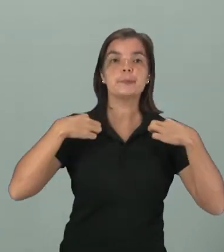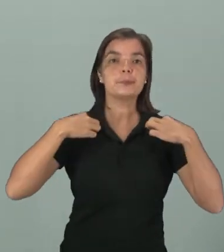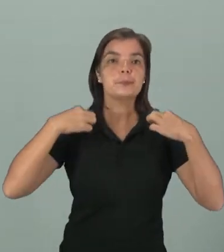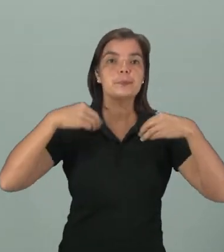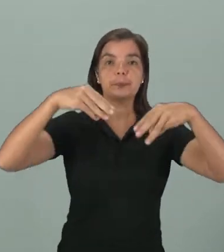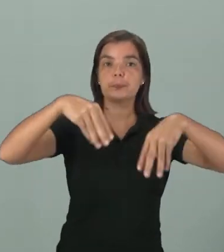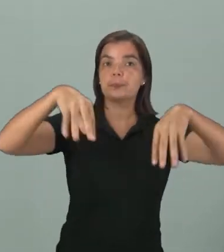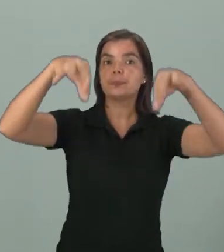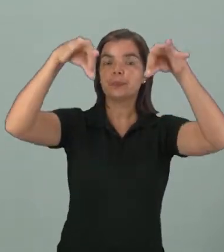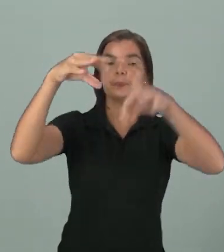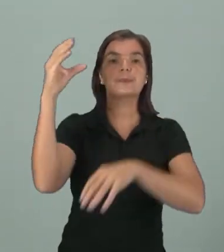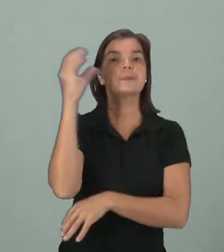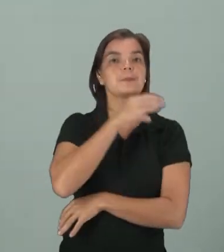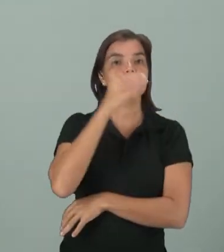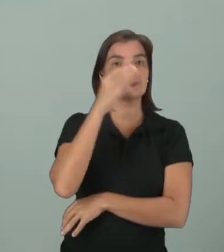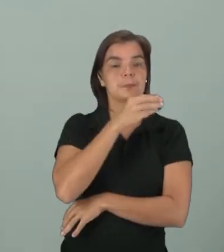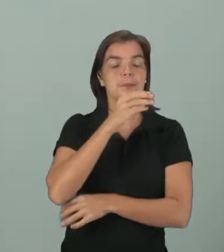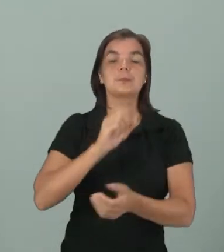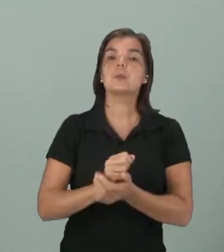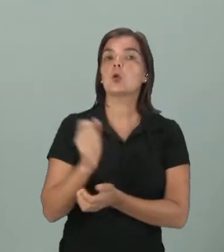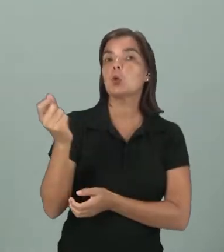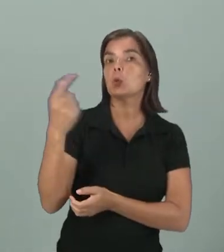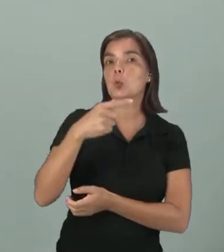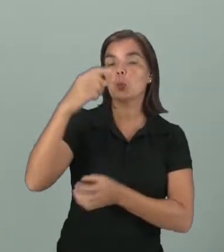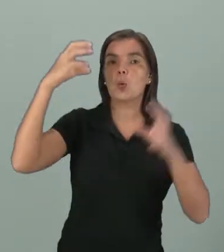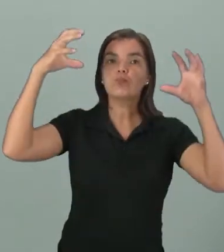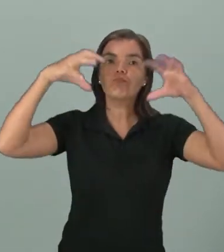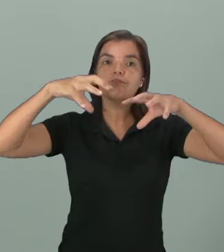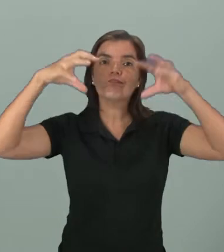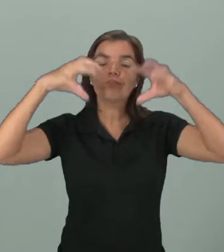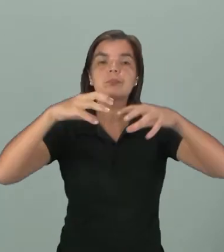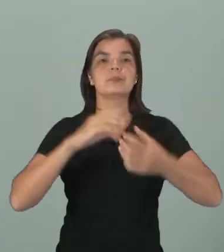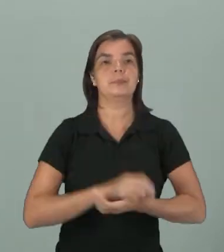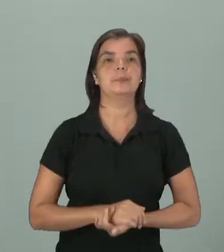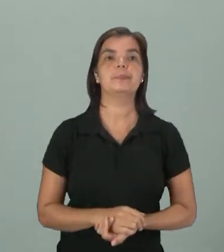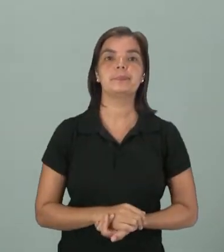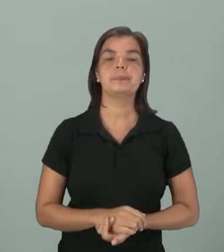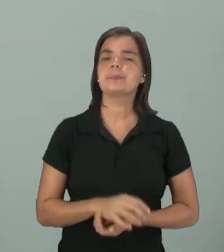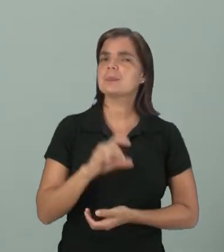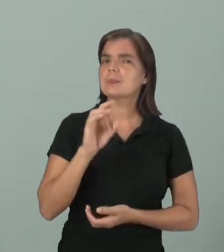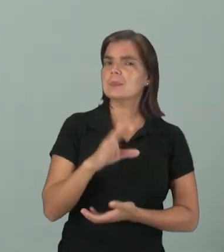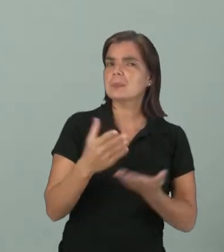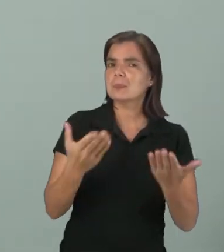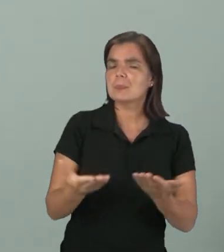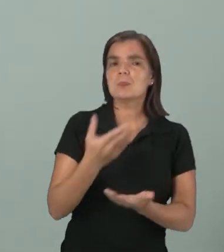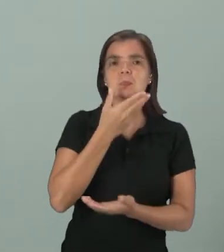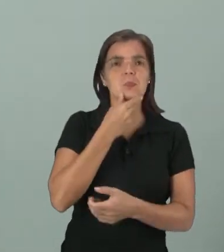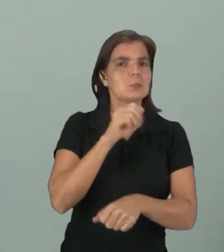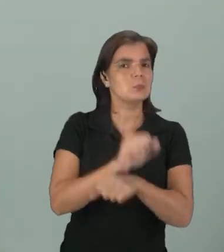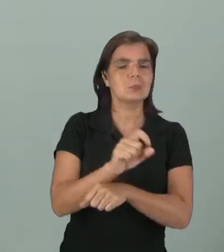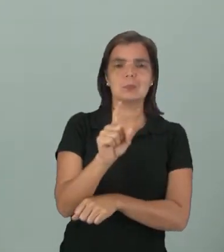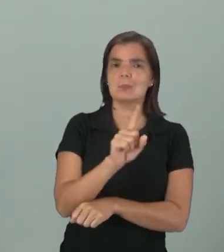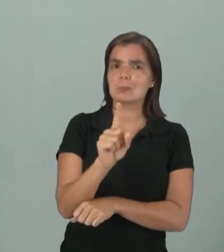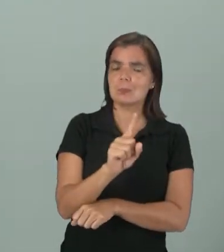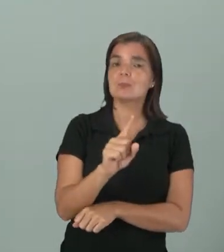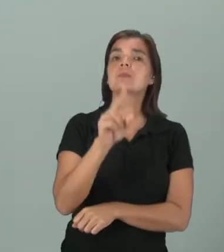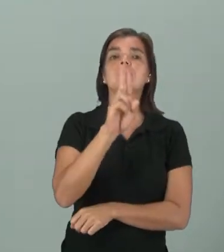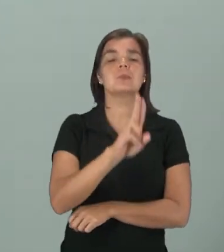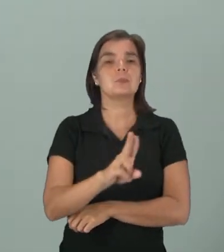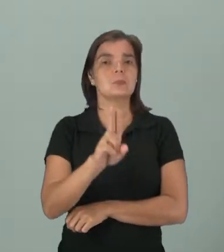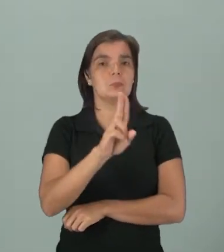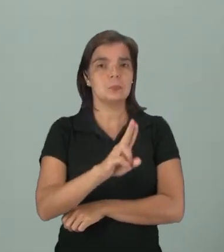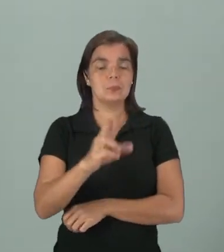de uma forma mais acelerada do que em um dia nublado ou em um dia chuvoso. Só que o homem não parou por aí, né? Além de